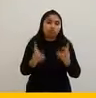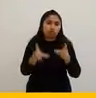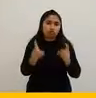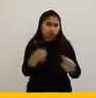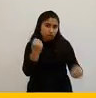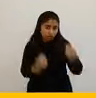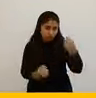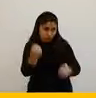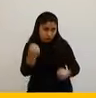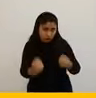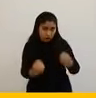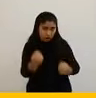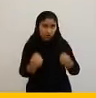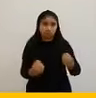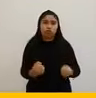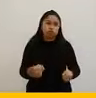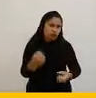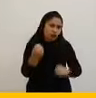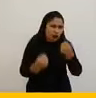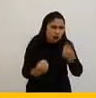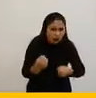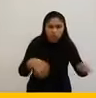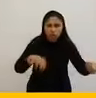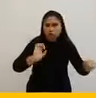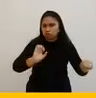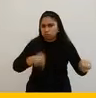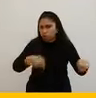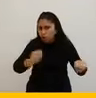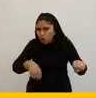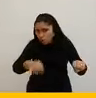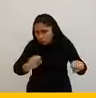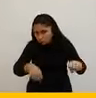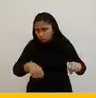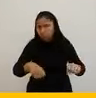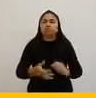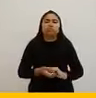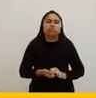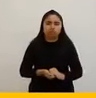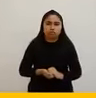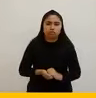concessionárias, e aí concessionárias de veículos e concessionárias de motocicleta,